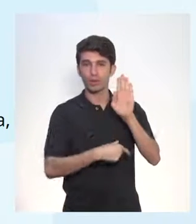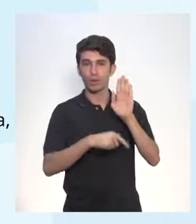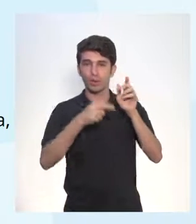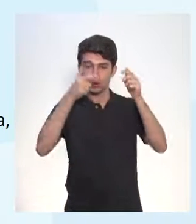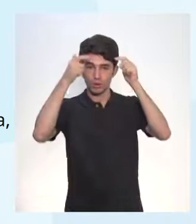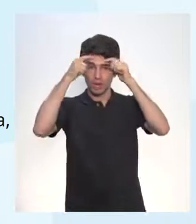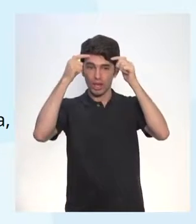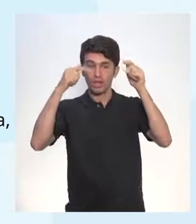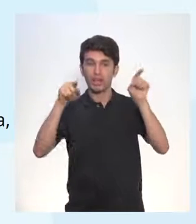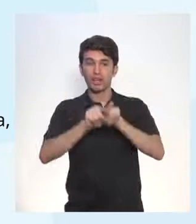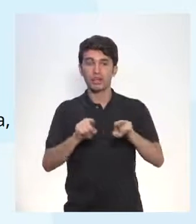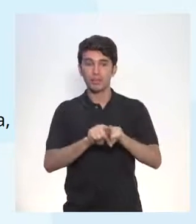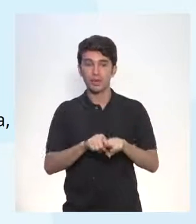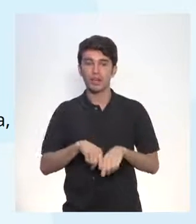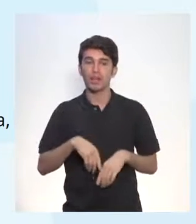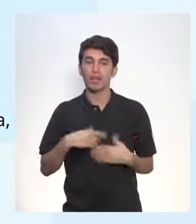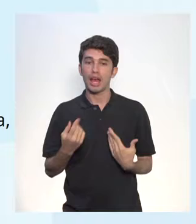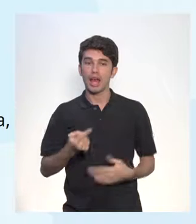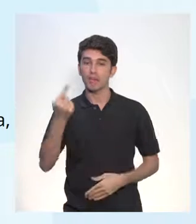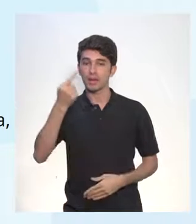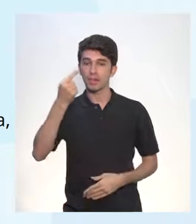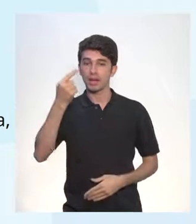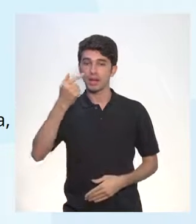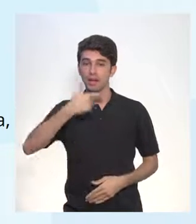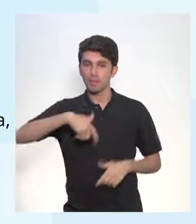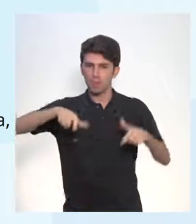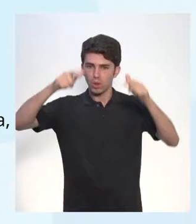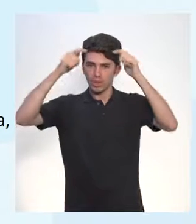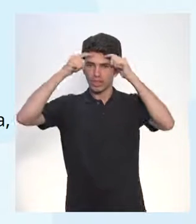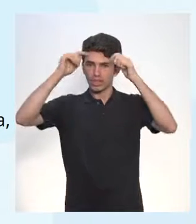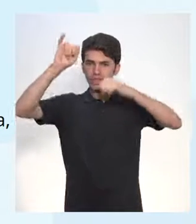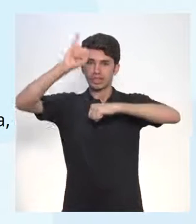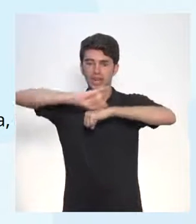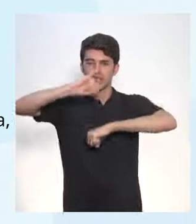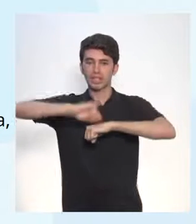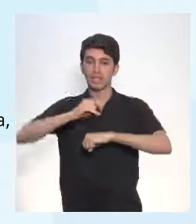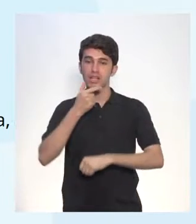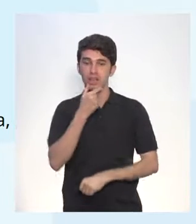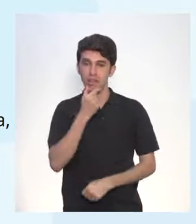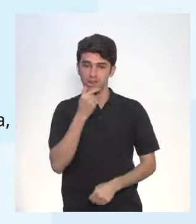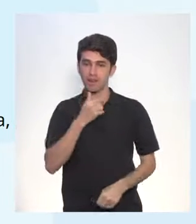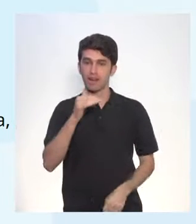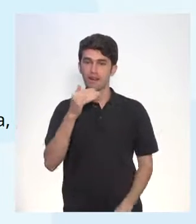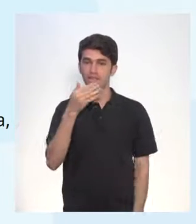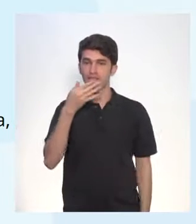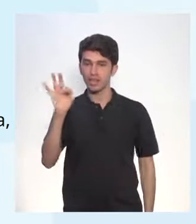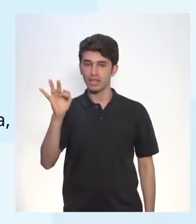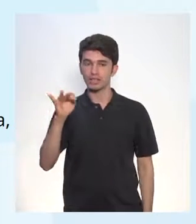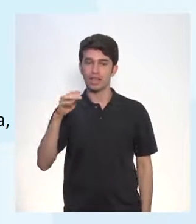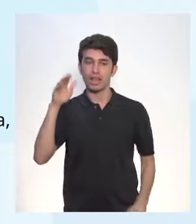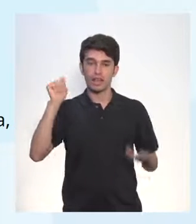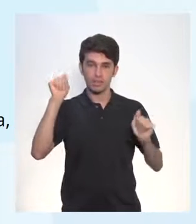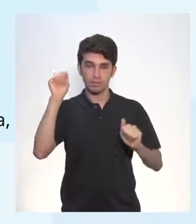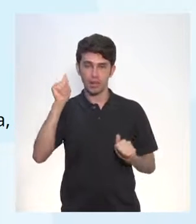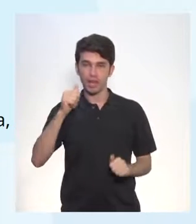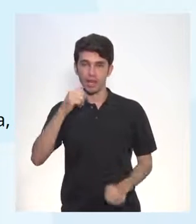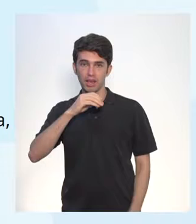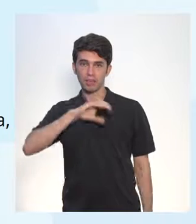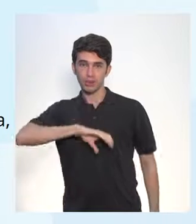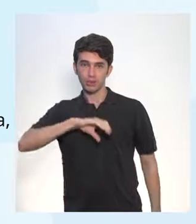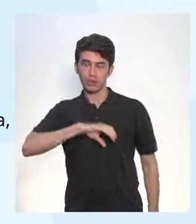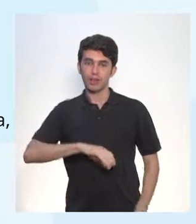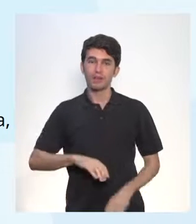Espanha e Portugal. Então, o mercantilismo ele é essa transição entre o feudalismo, o sistema